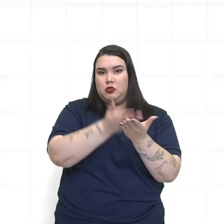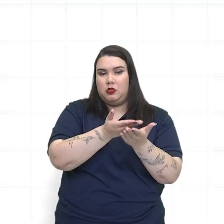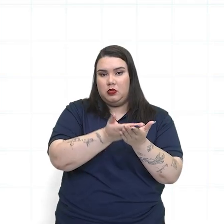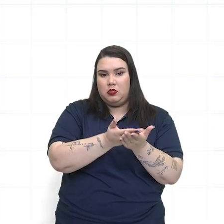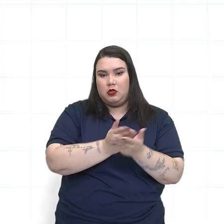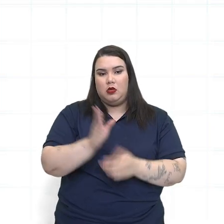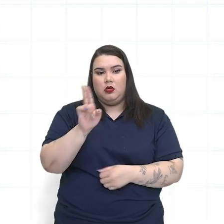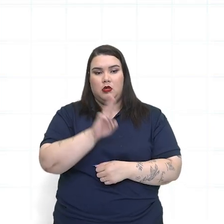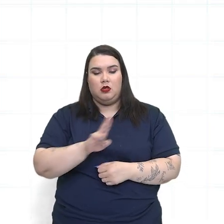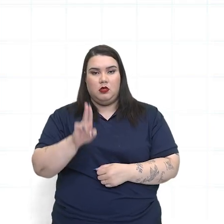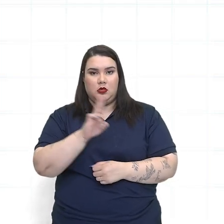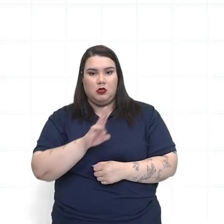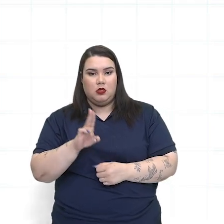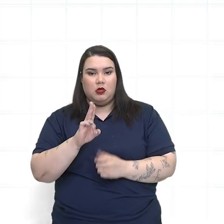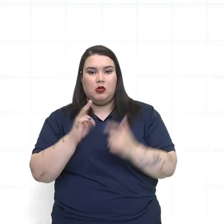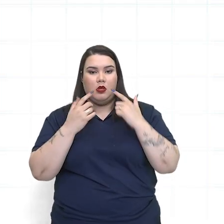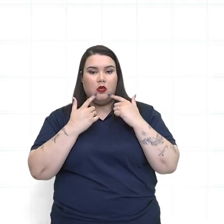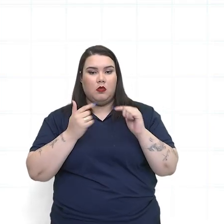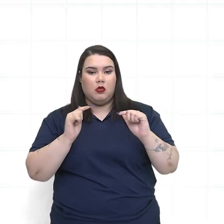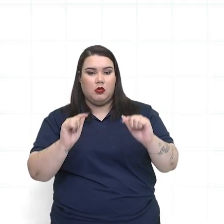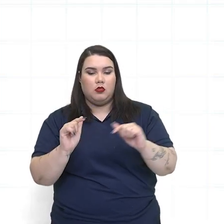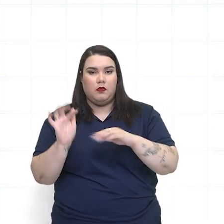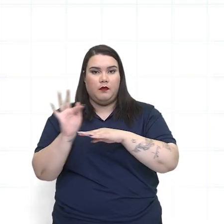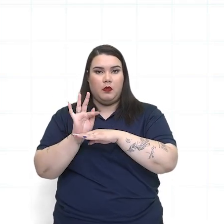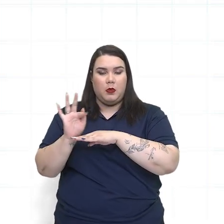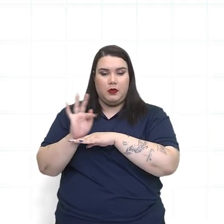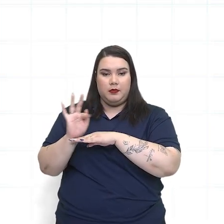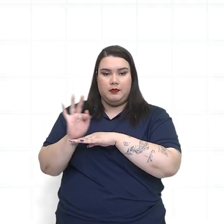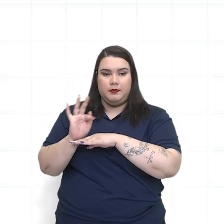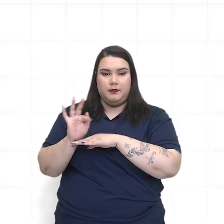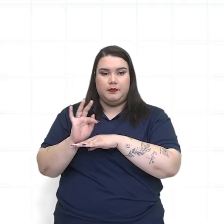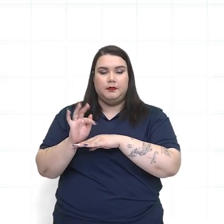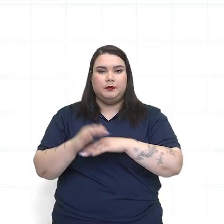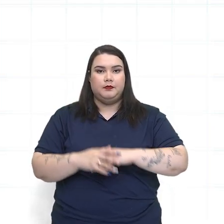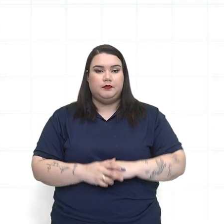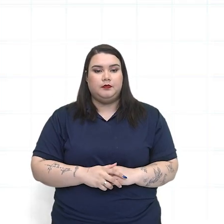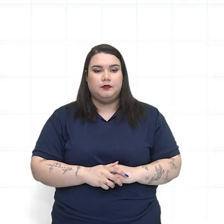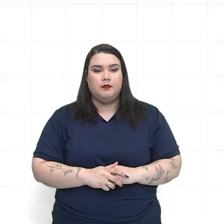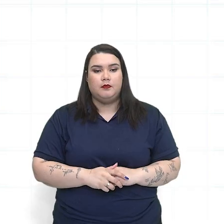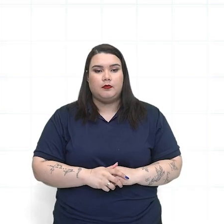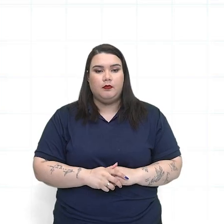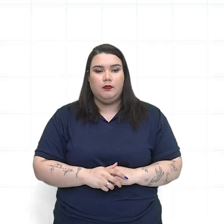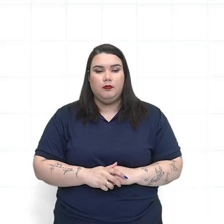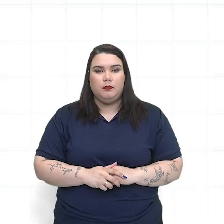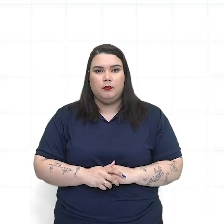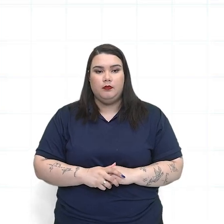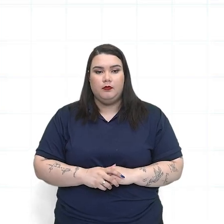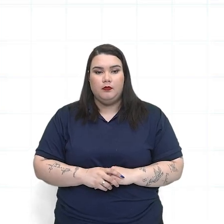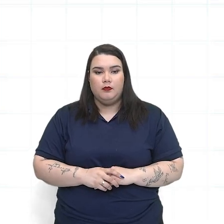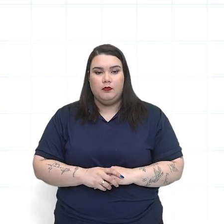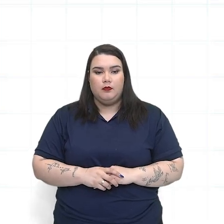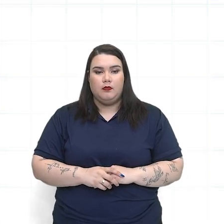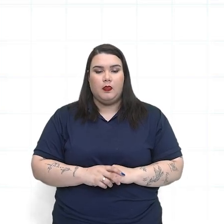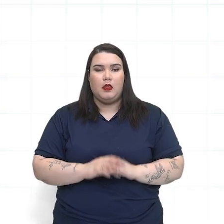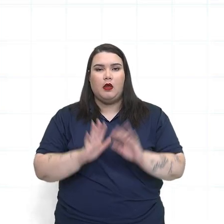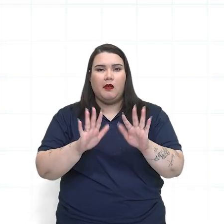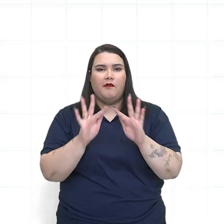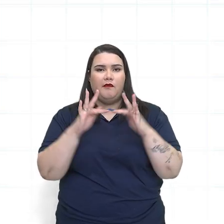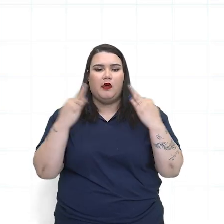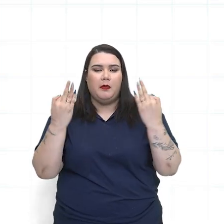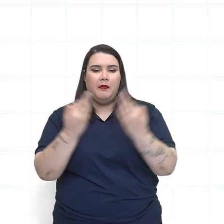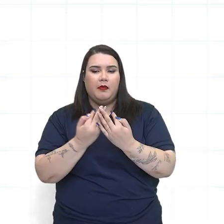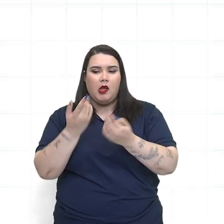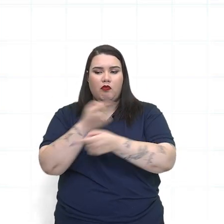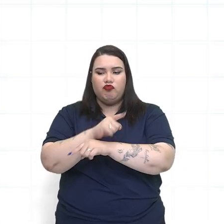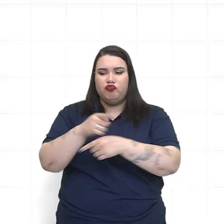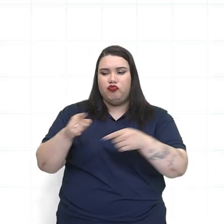escola, você usa a gramática normativa, é a formal, a linguagem formal. E em um churrasco,